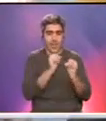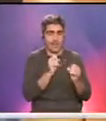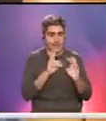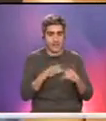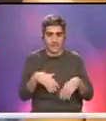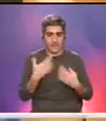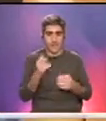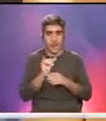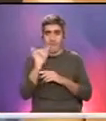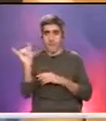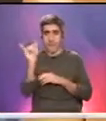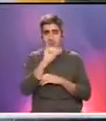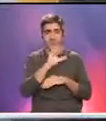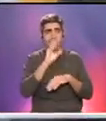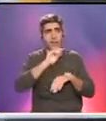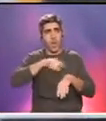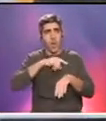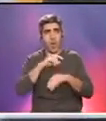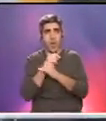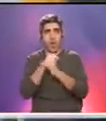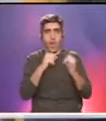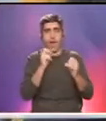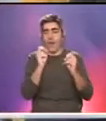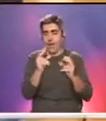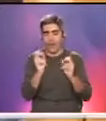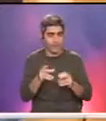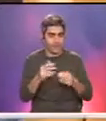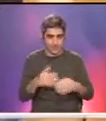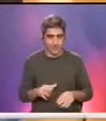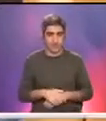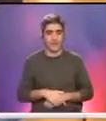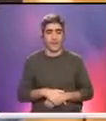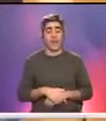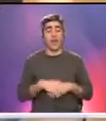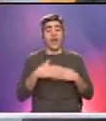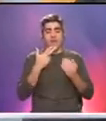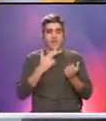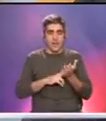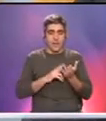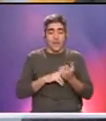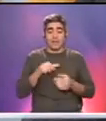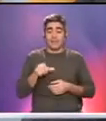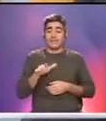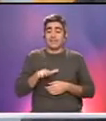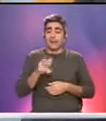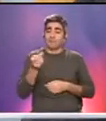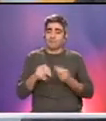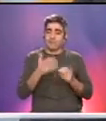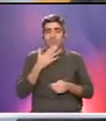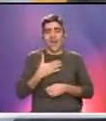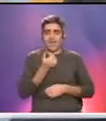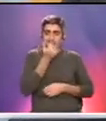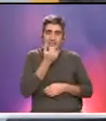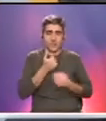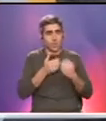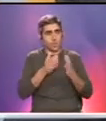Sim, de avião é ao lado. São 10 horas, 10 horas. De avião é tudo ao lado. É. Não, mas é verdade. Estes casos são sempre casos que nos dão muito prazer, não é? Todos